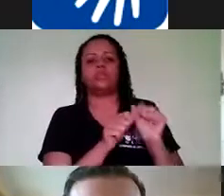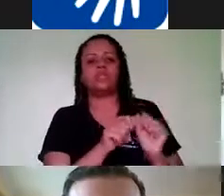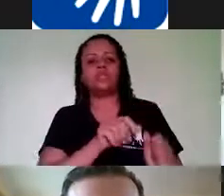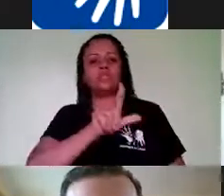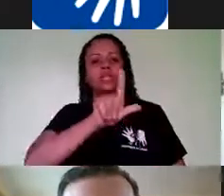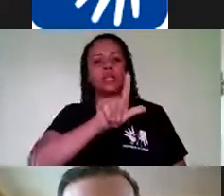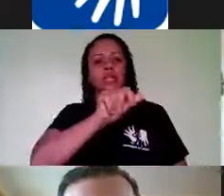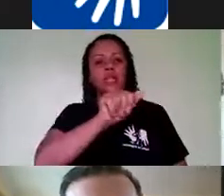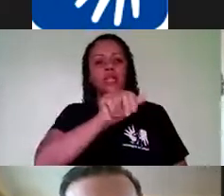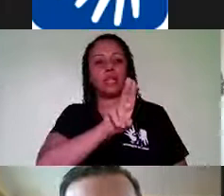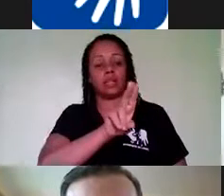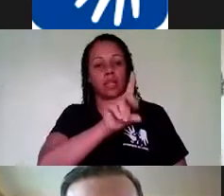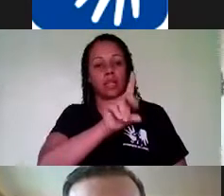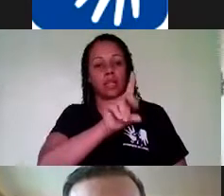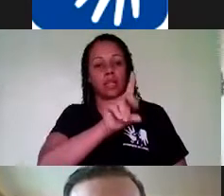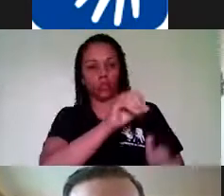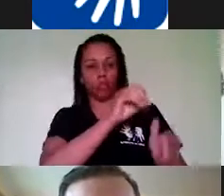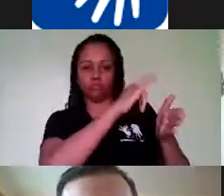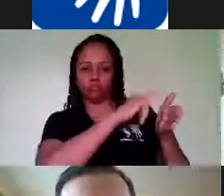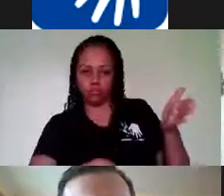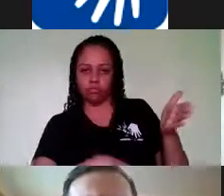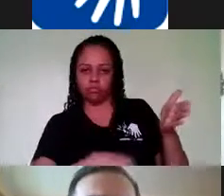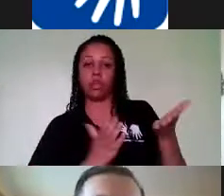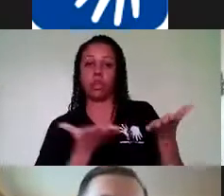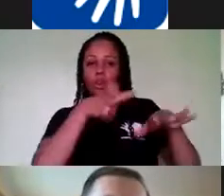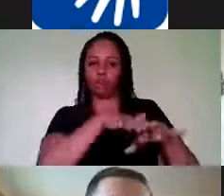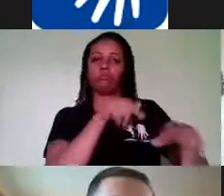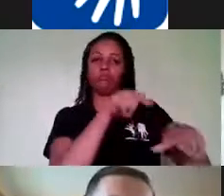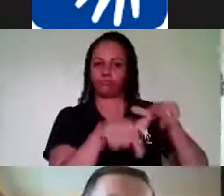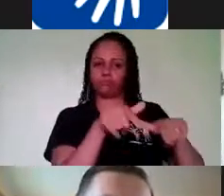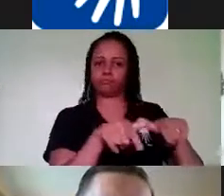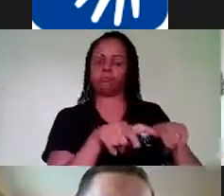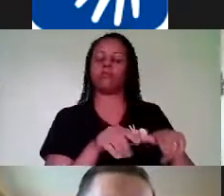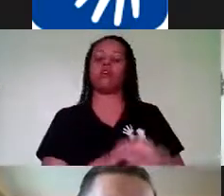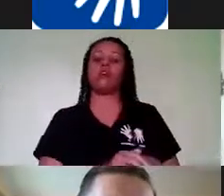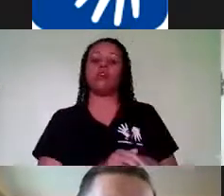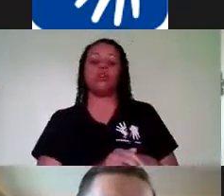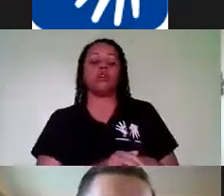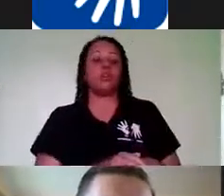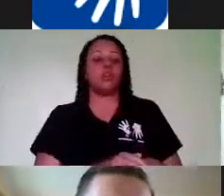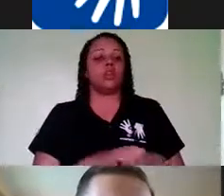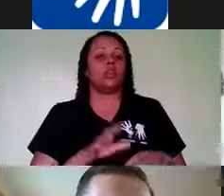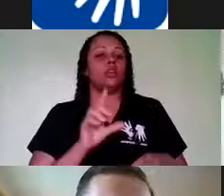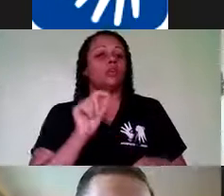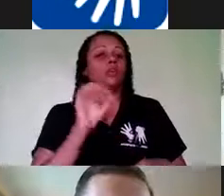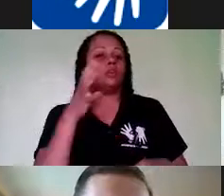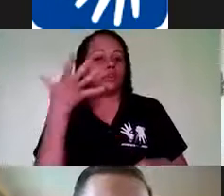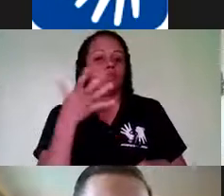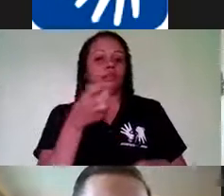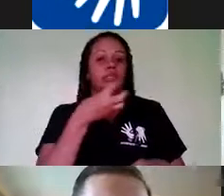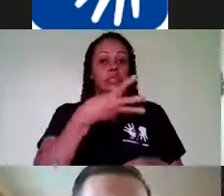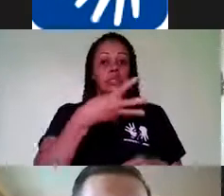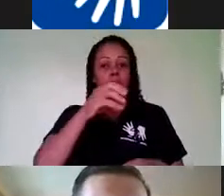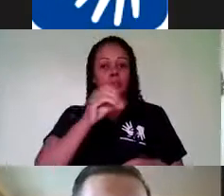para pessoas com deficiência, para inclusão no trabalho. E aí eu tive a devolução de 30 laudos e